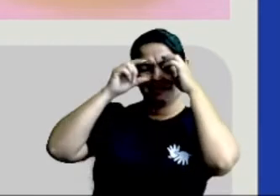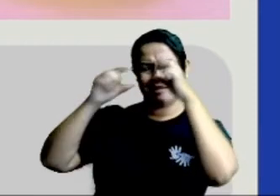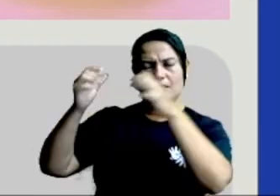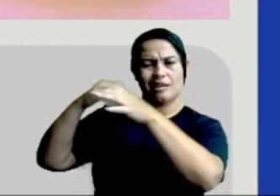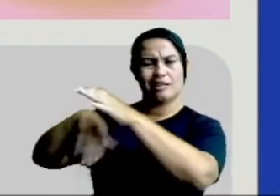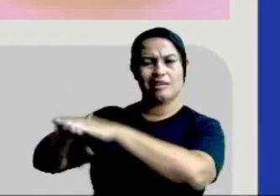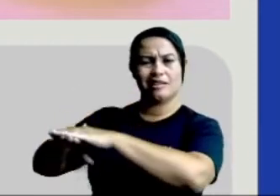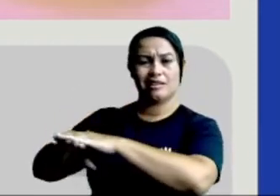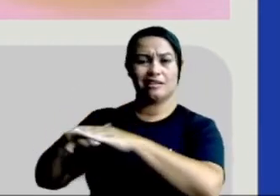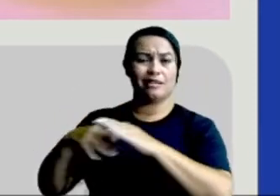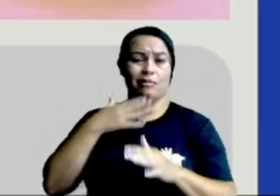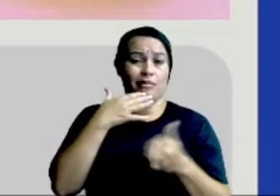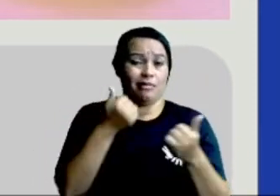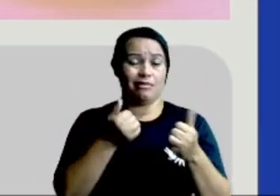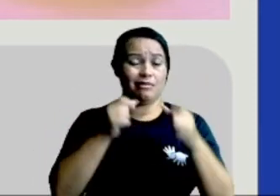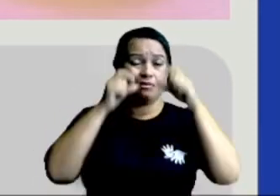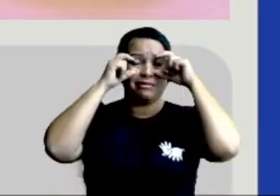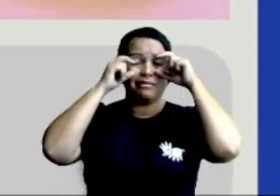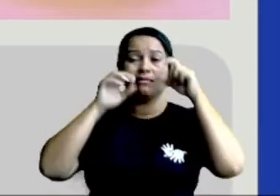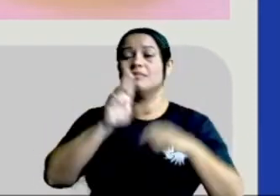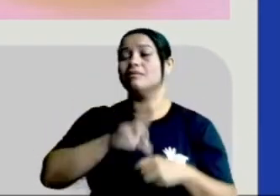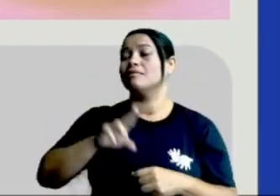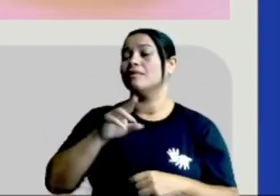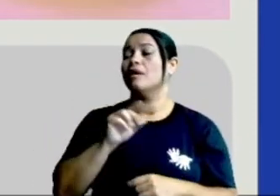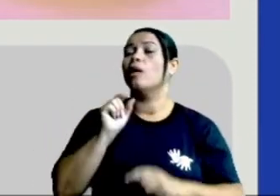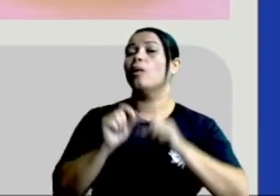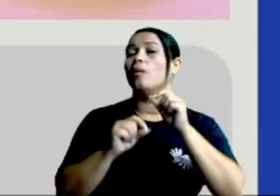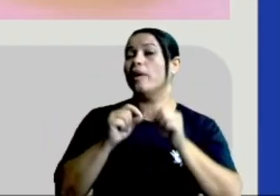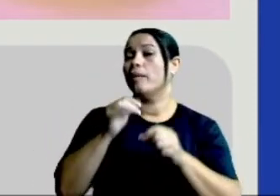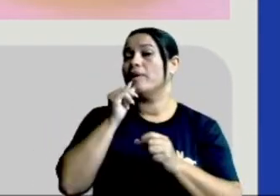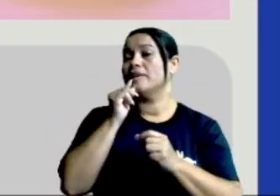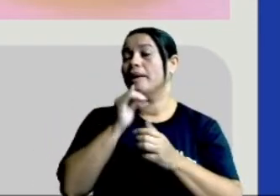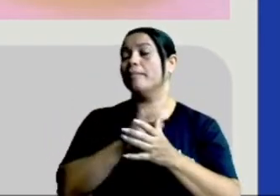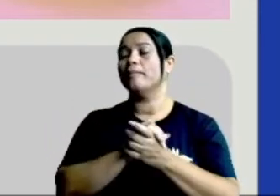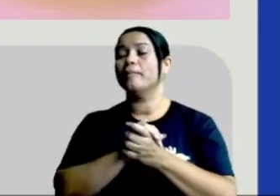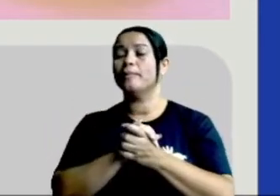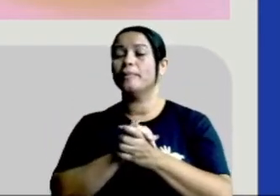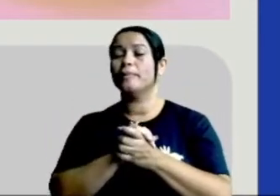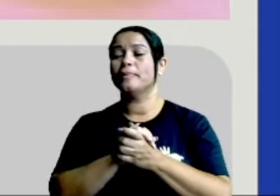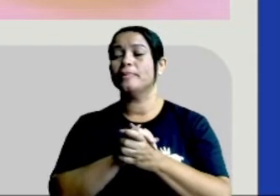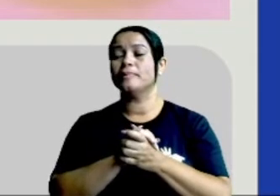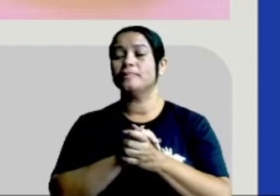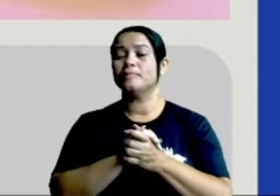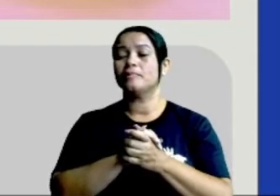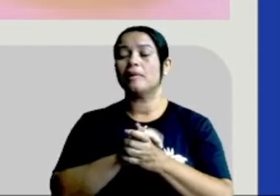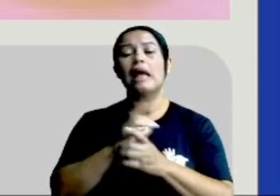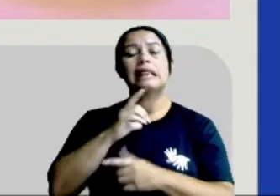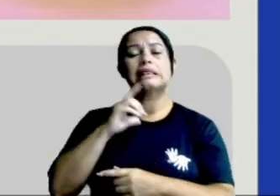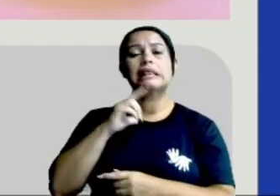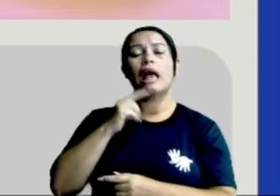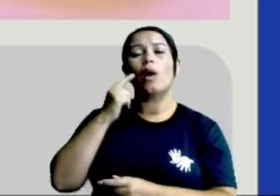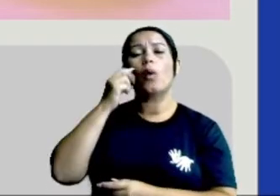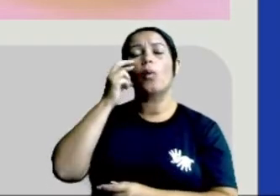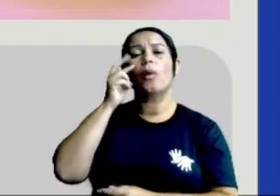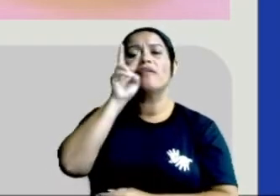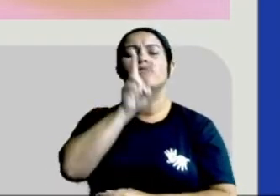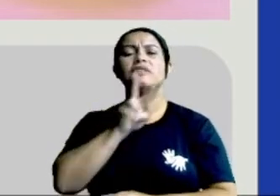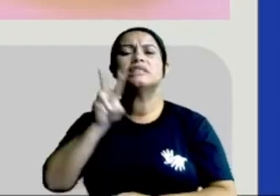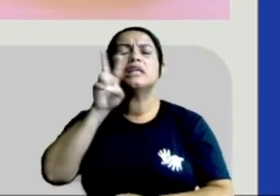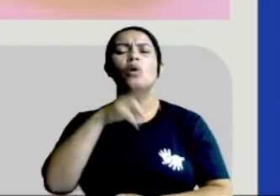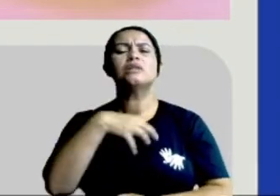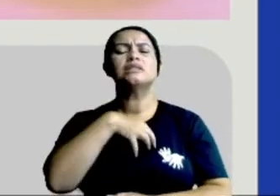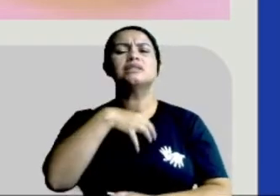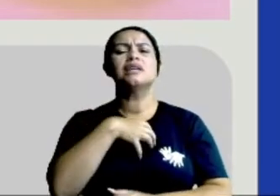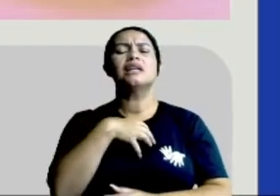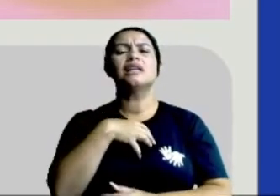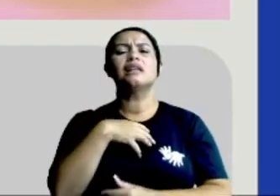óculos para descansar. Mas isso nada mais é do que falar que ela possui uma vista cansada e tem